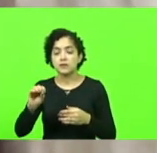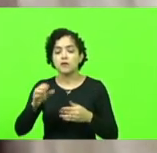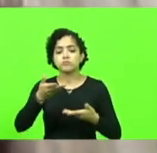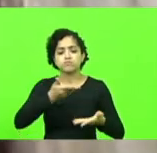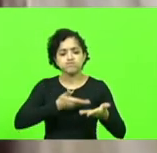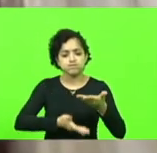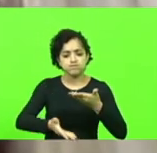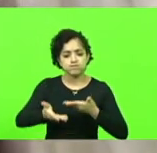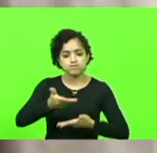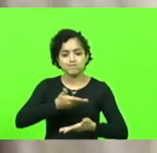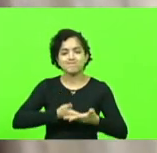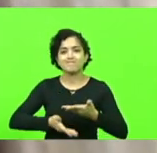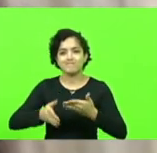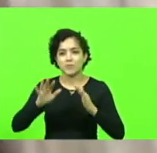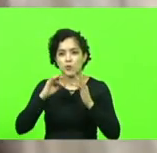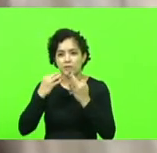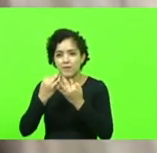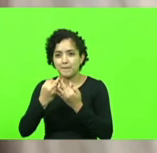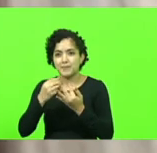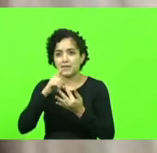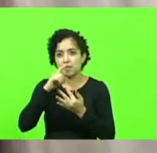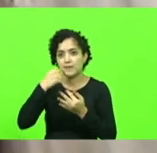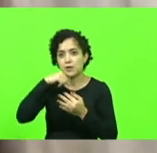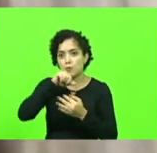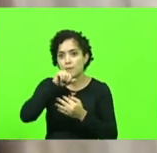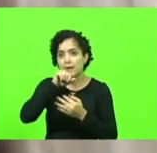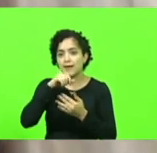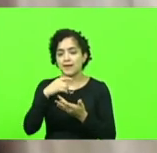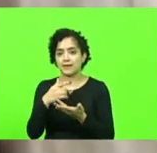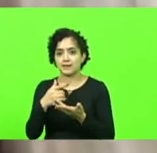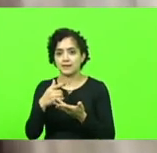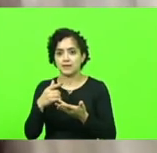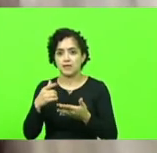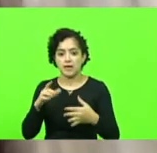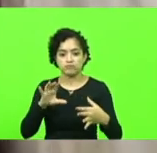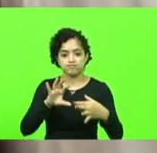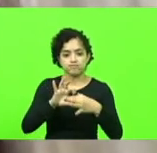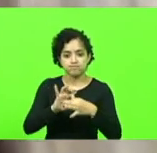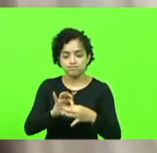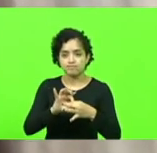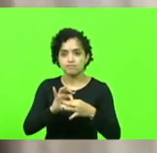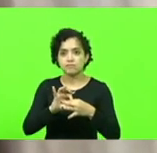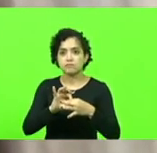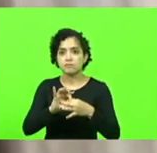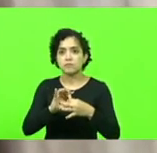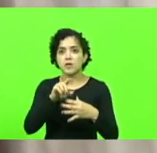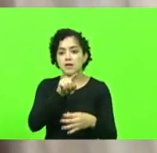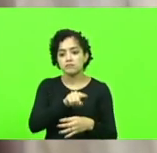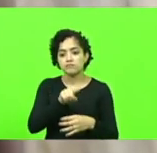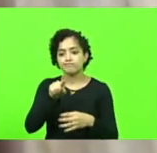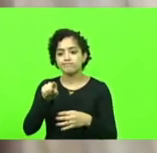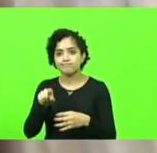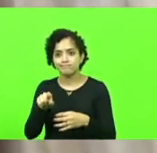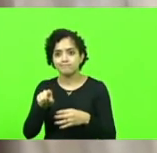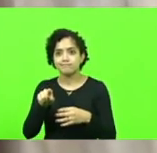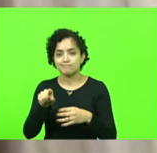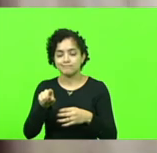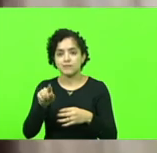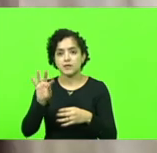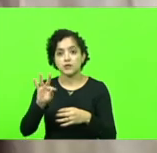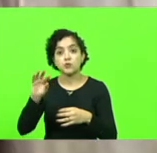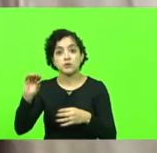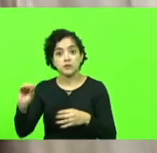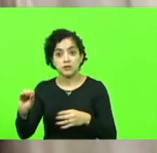os pais. Existe uma ponte entre pais, né, e terapeutas